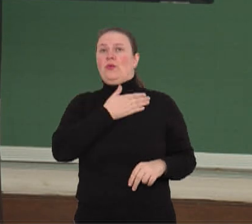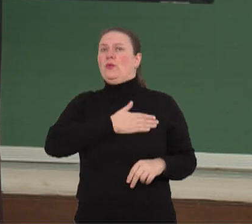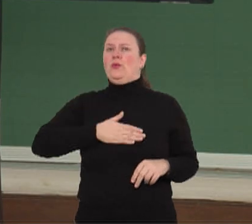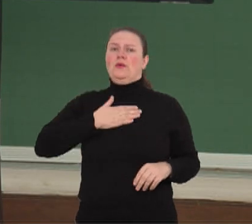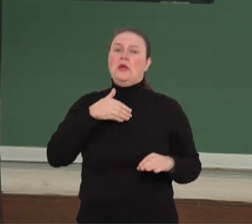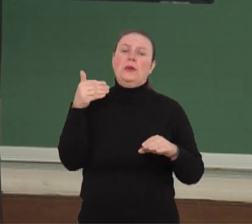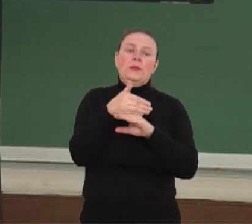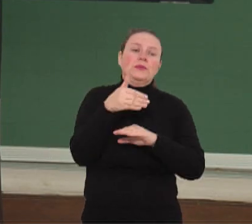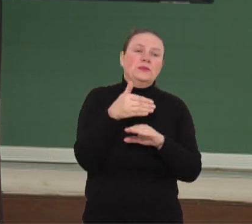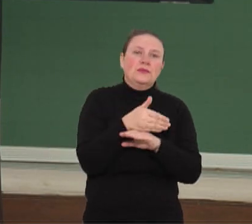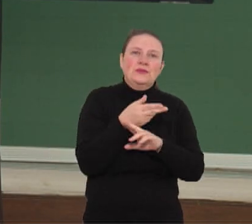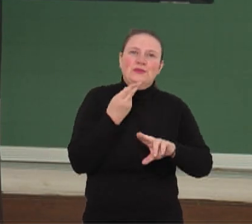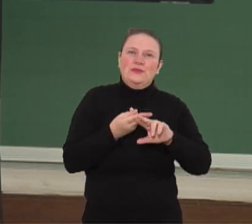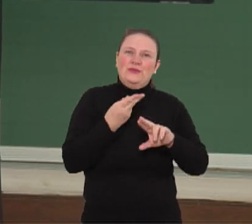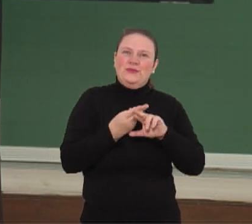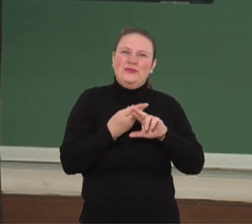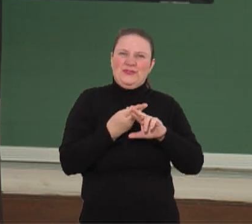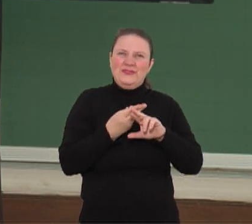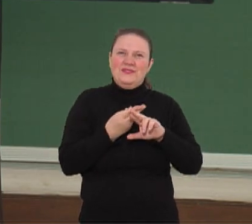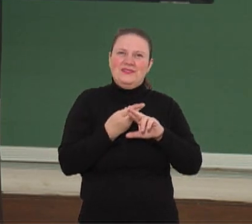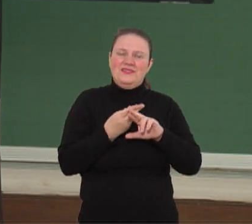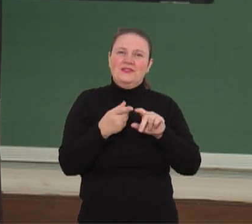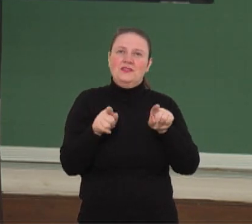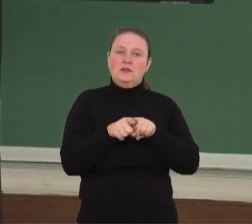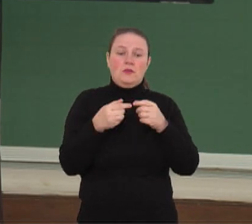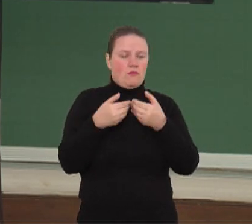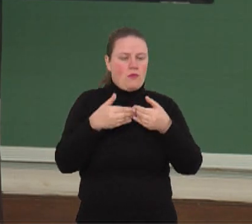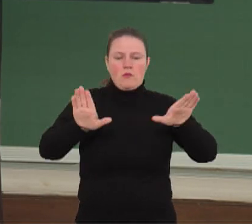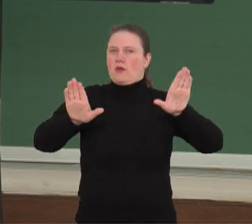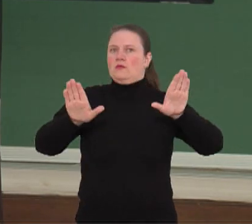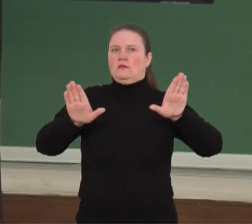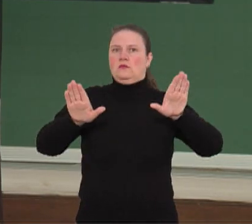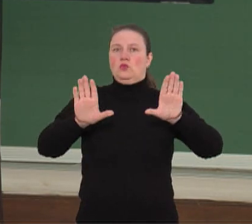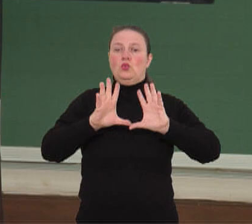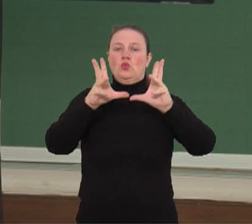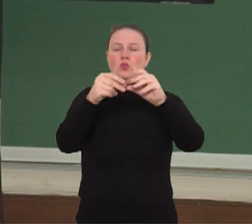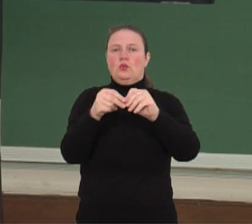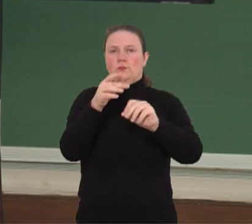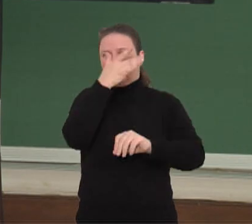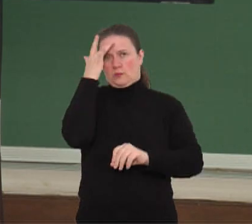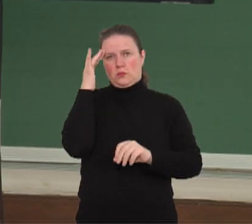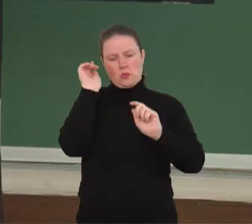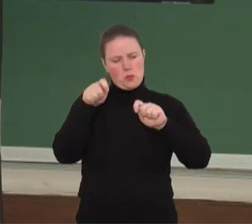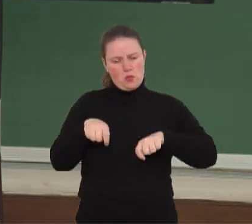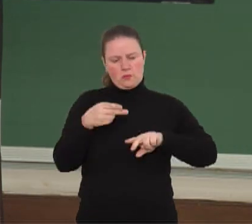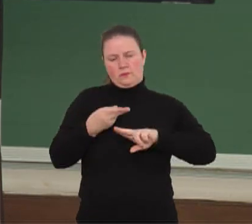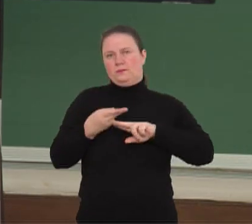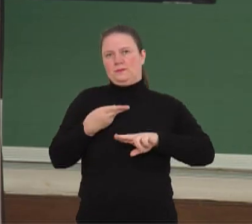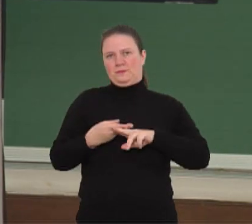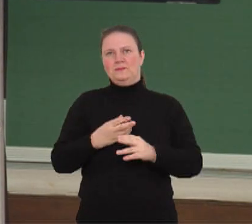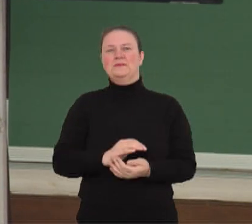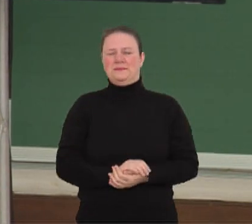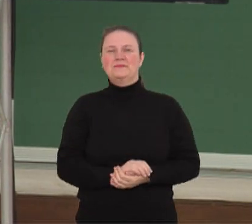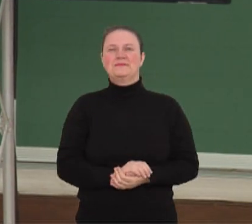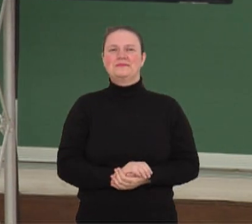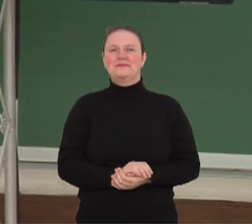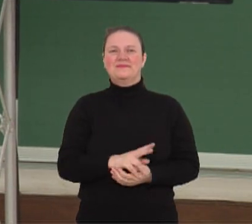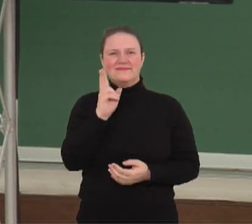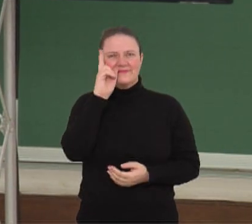vão utilizar o programa que eles criaram. Já criaram de forma aberta para qualquer pessoa poder utilizar. Combinado? Stellarium, não se